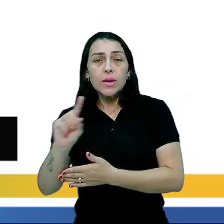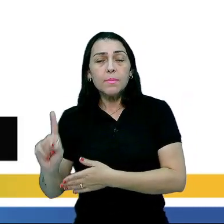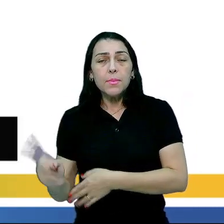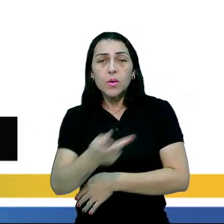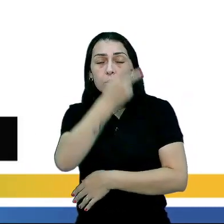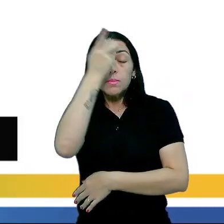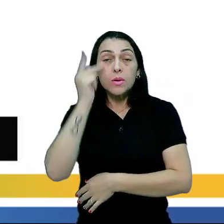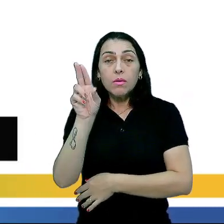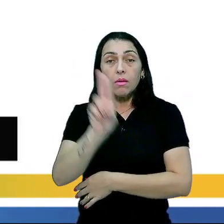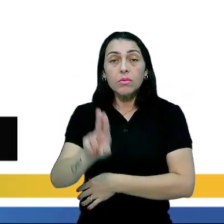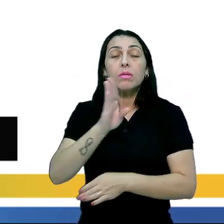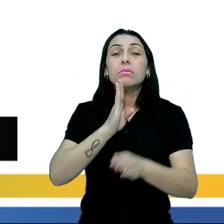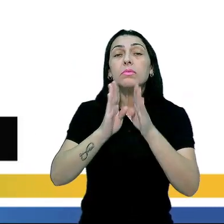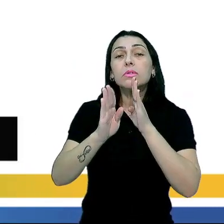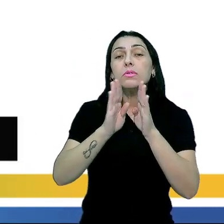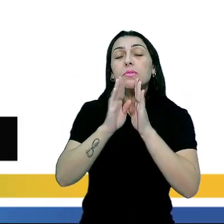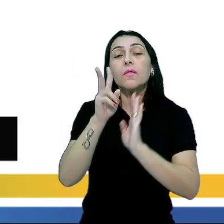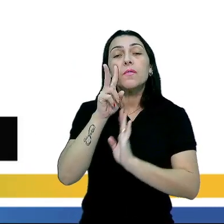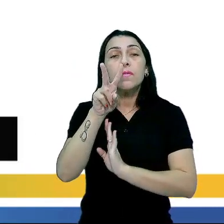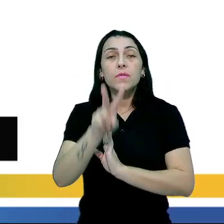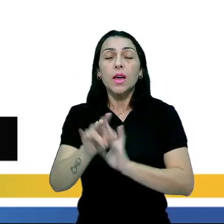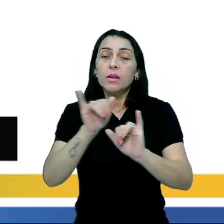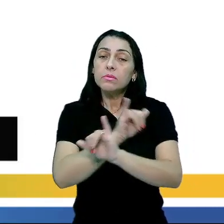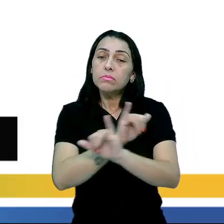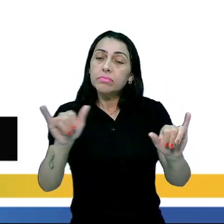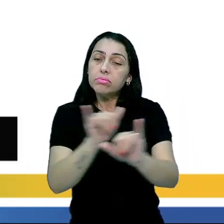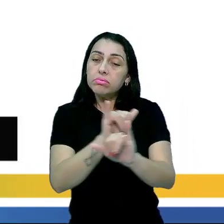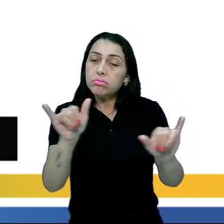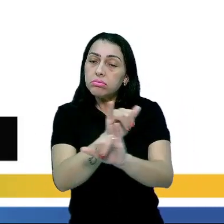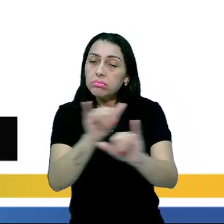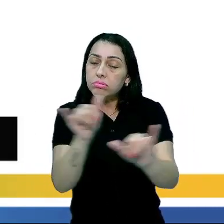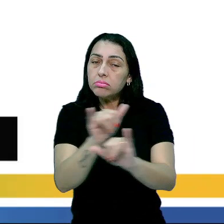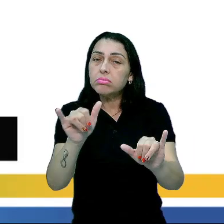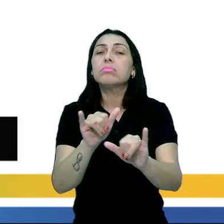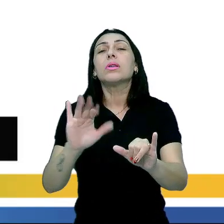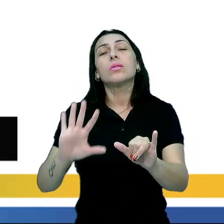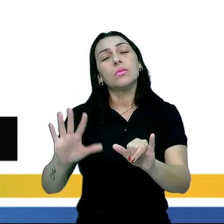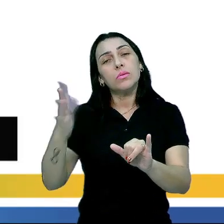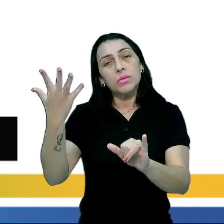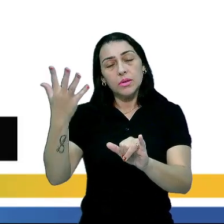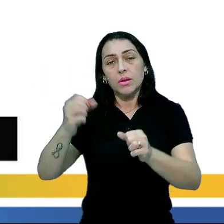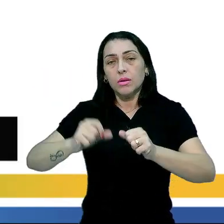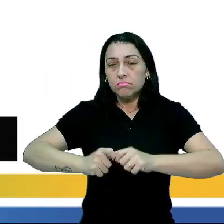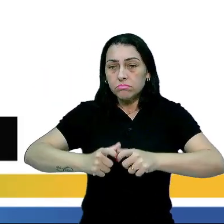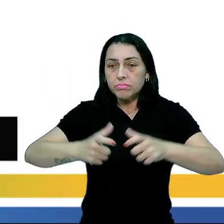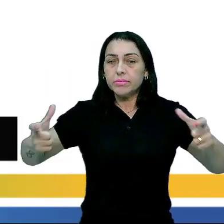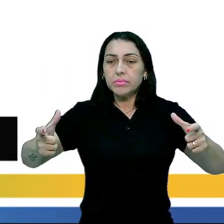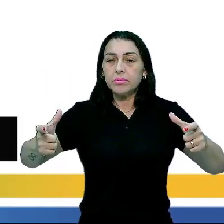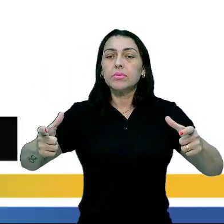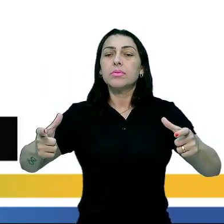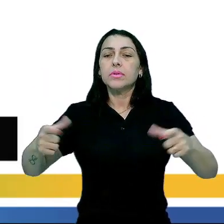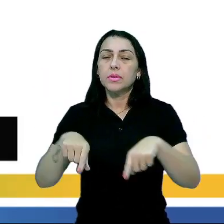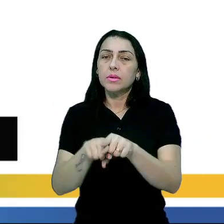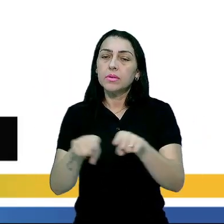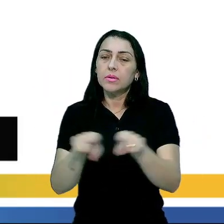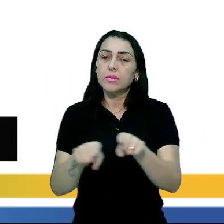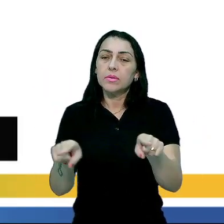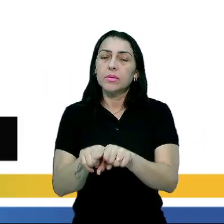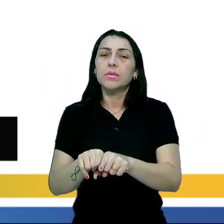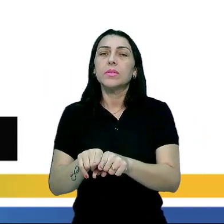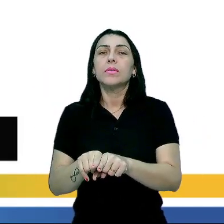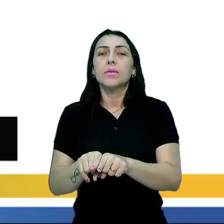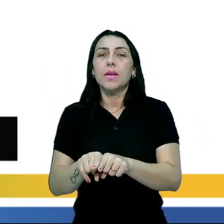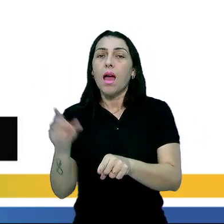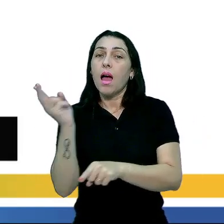de usuários. Então você veja que a divulgação, à medida que ela vai se tornando abrangente e à medida que ela vai se